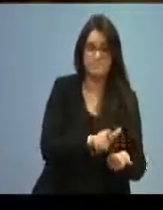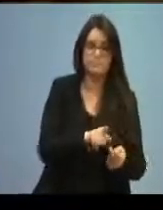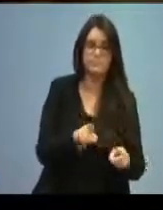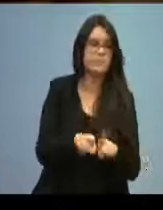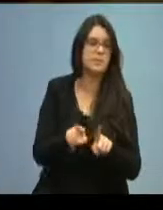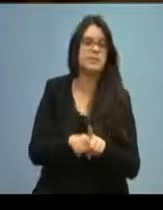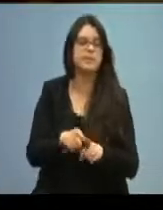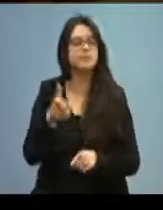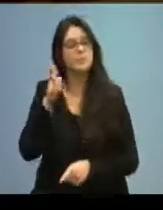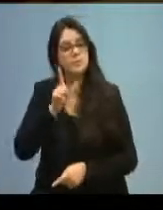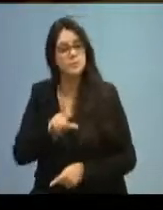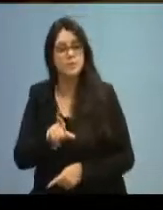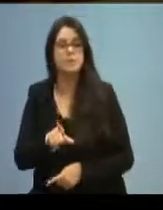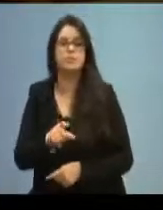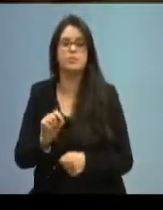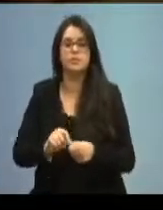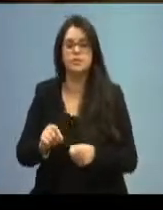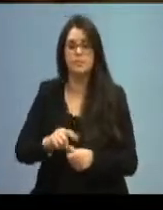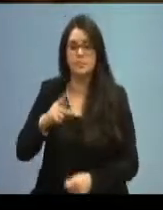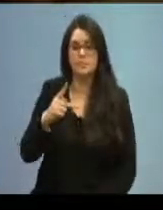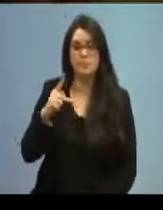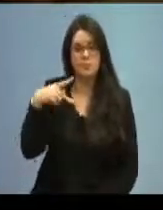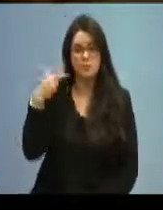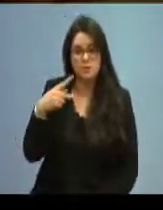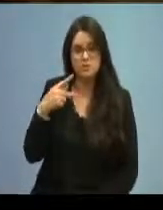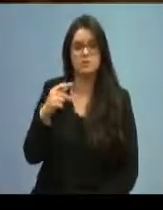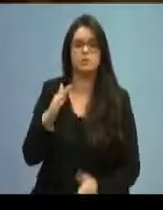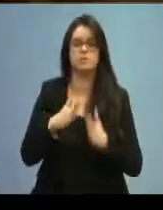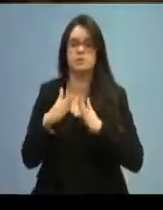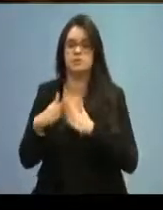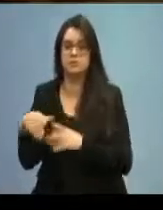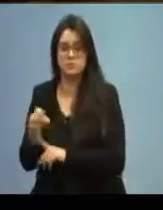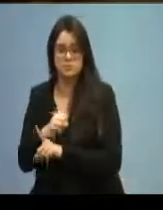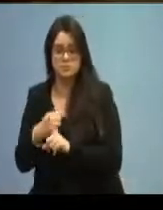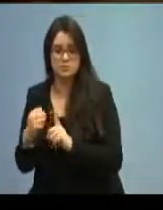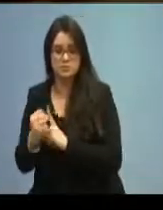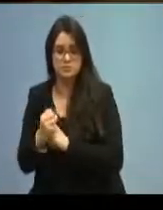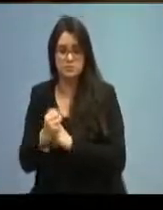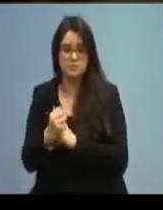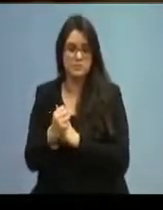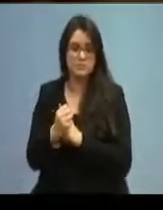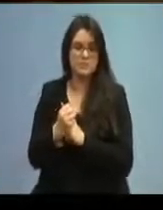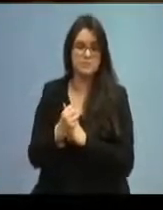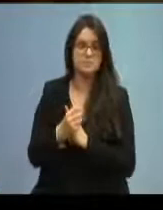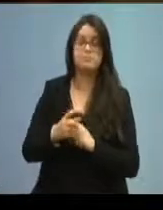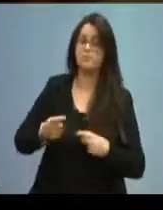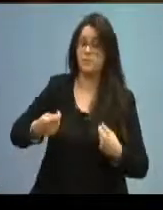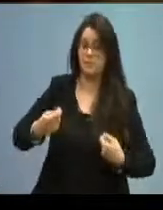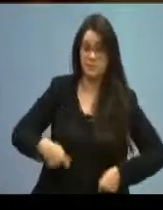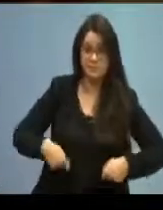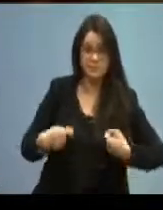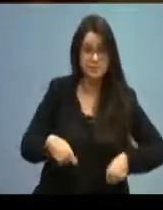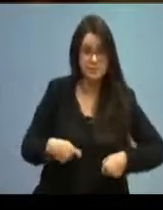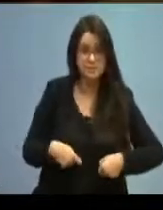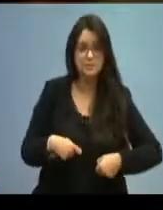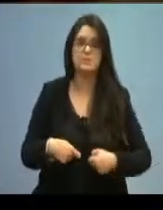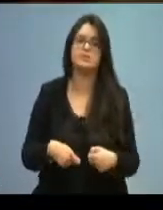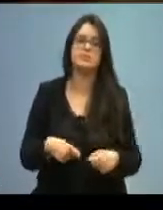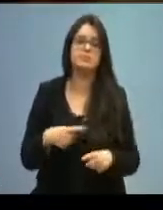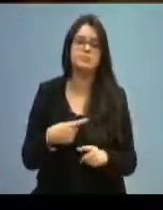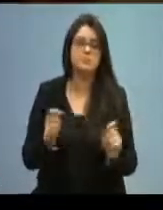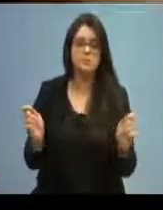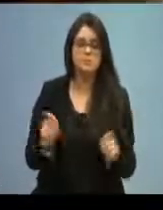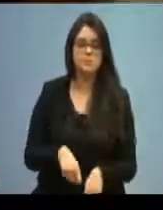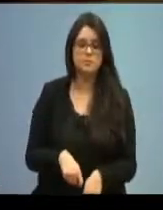dar conta de uma política de habitação social, que é uma medida necessária para ter